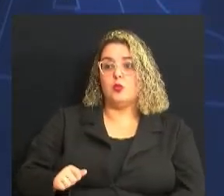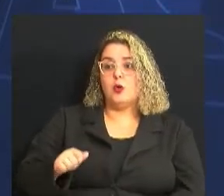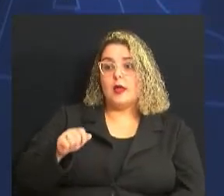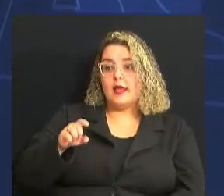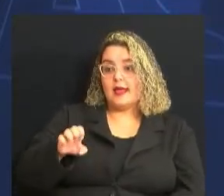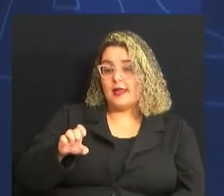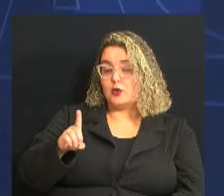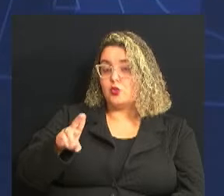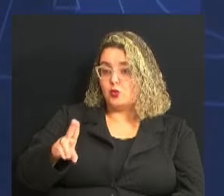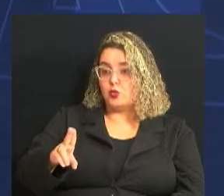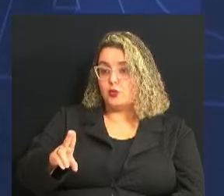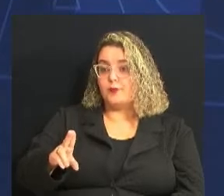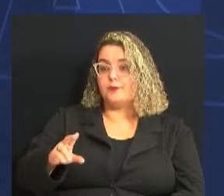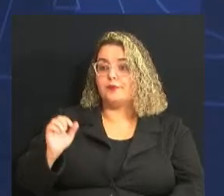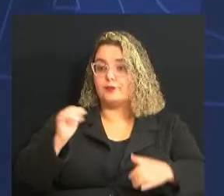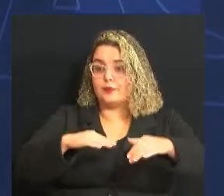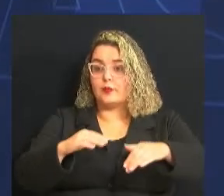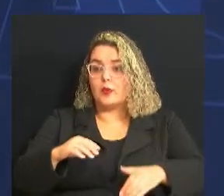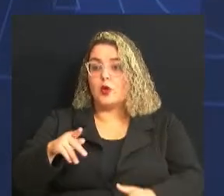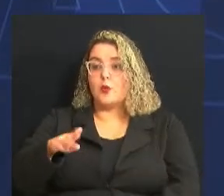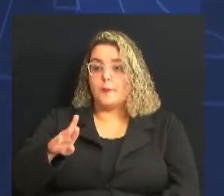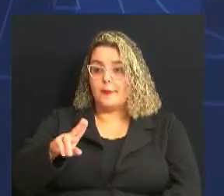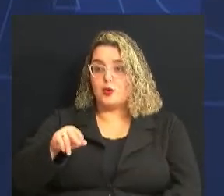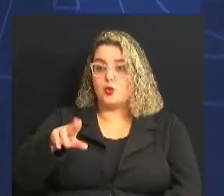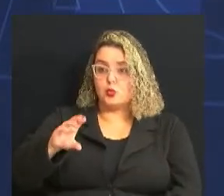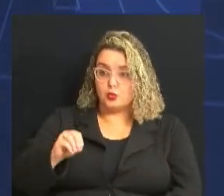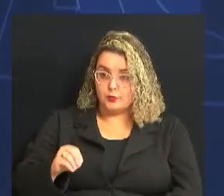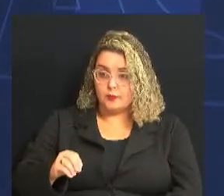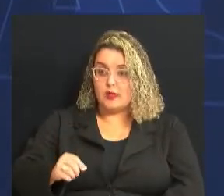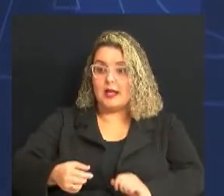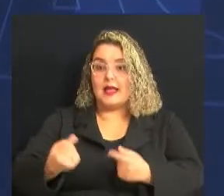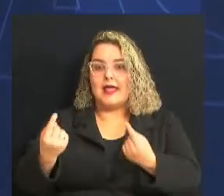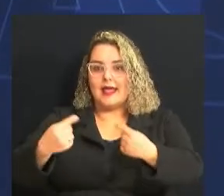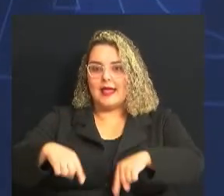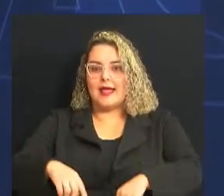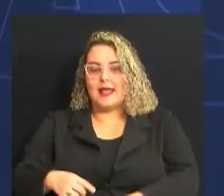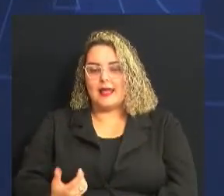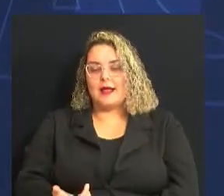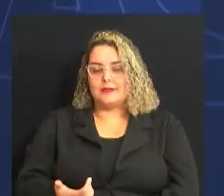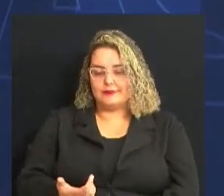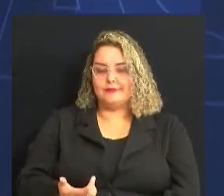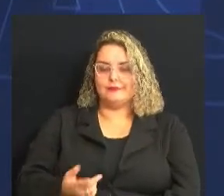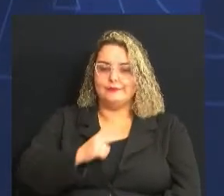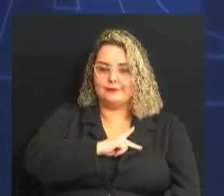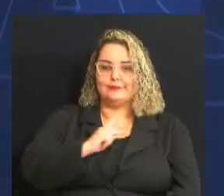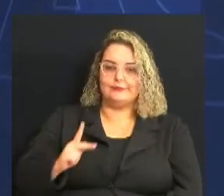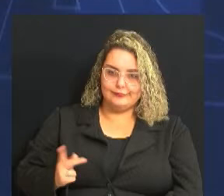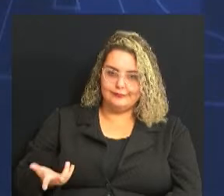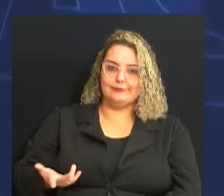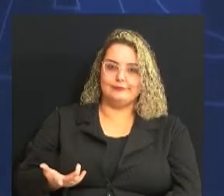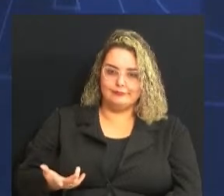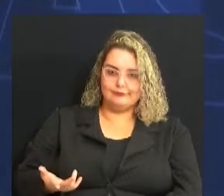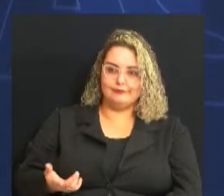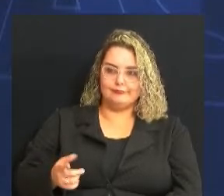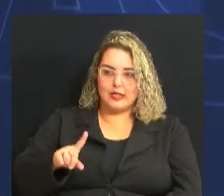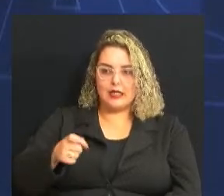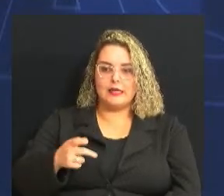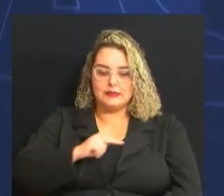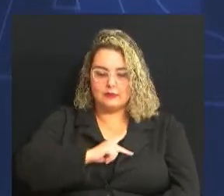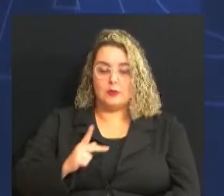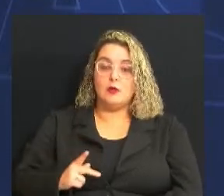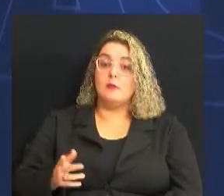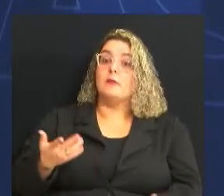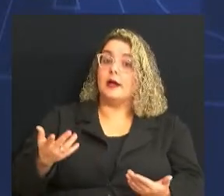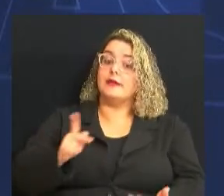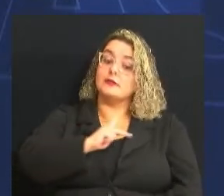o atacante Bruno Rodrigues, que é ex-atleta da Ponte. É um duelo complicado, difícil, mas a Ponte está a